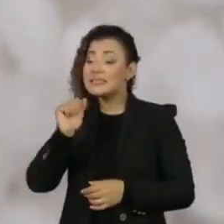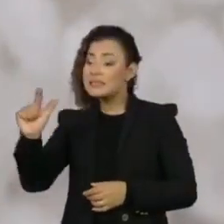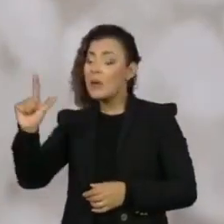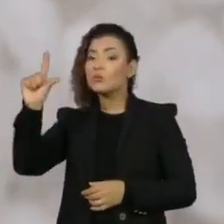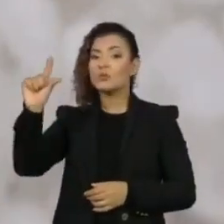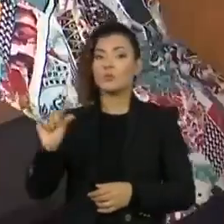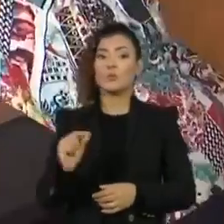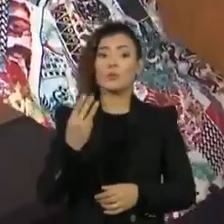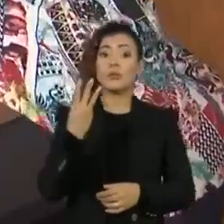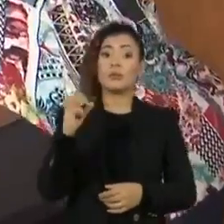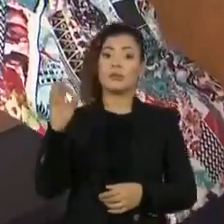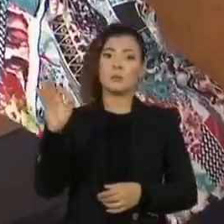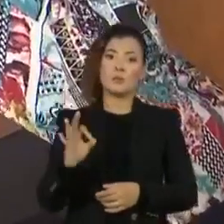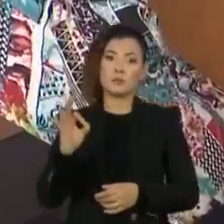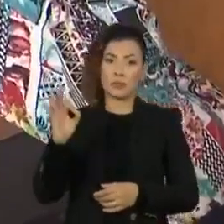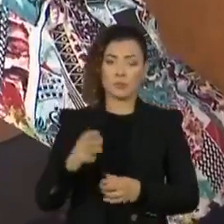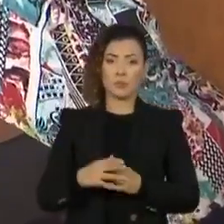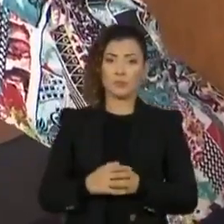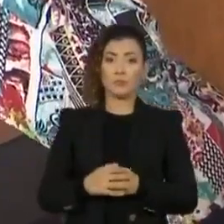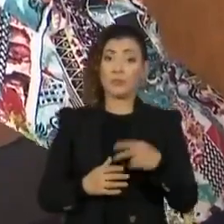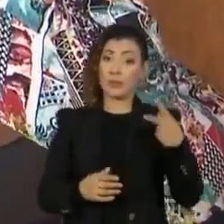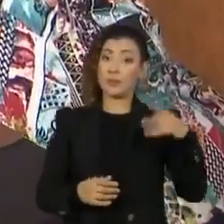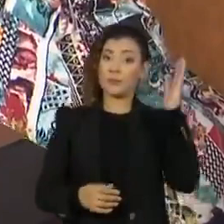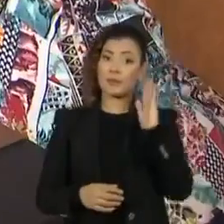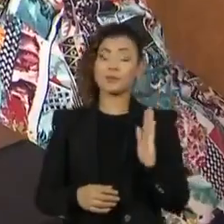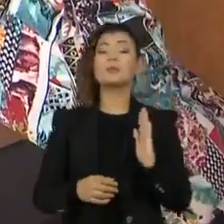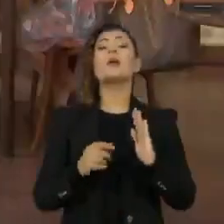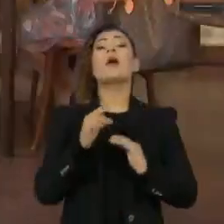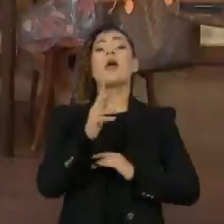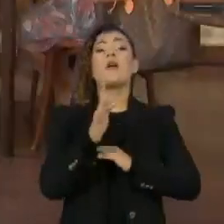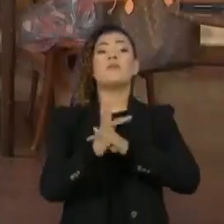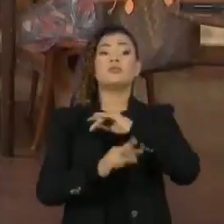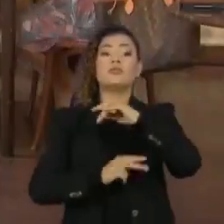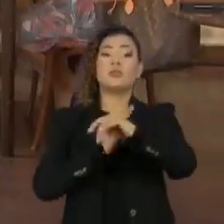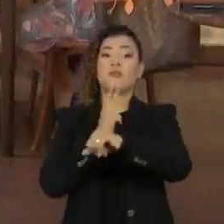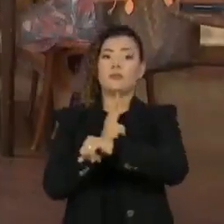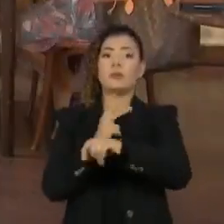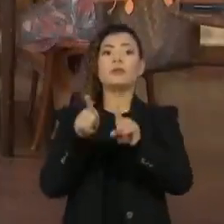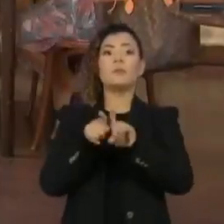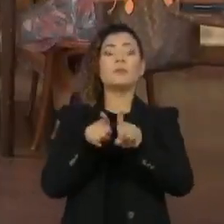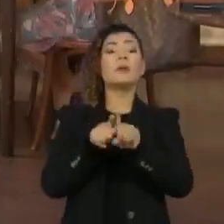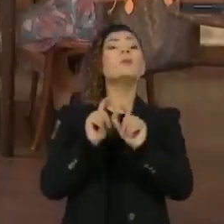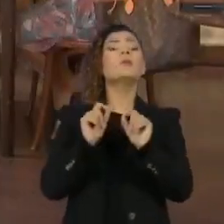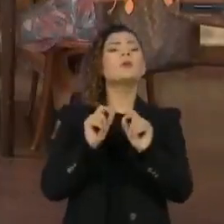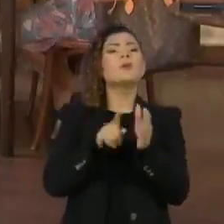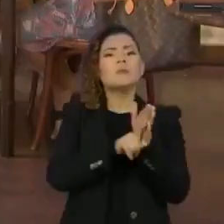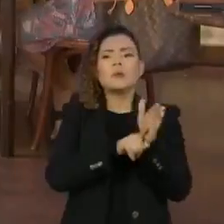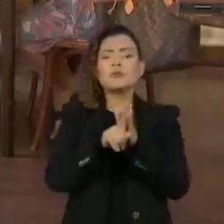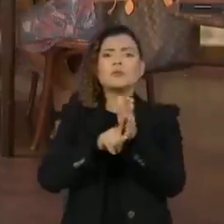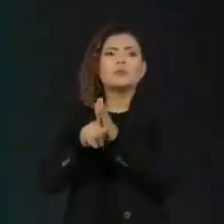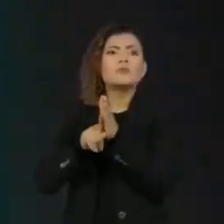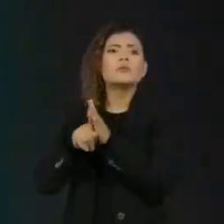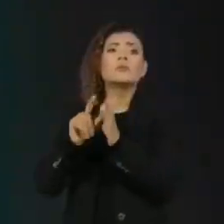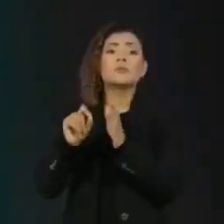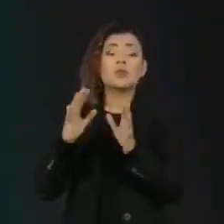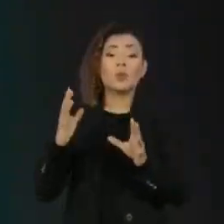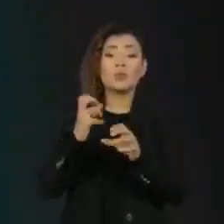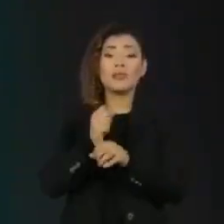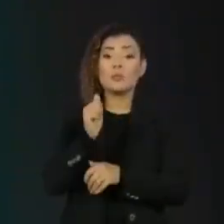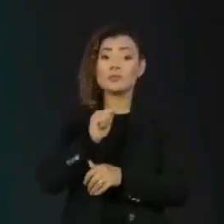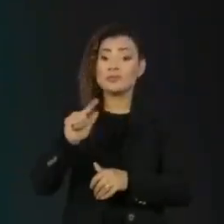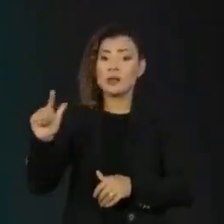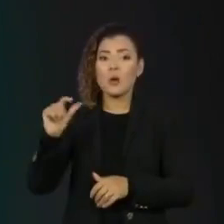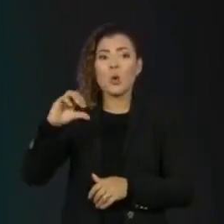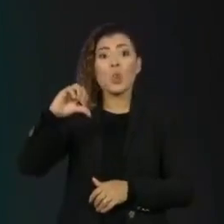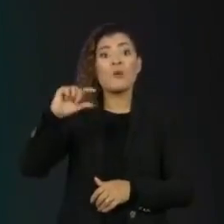até 30%. No Brasil, uma pesquisa da Fundação Oswaldo Cruz, com 9 mil adultos, constatou que o consumo médio de sal